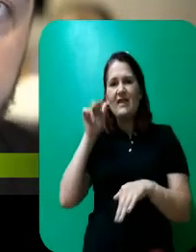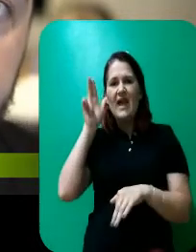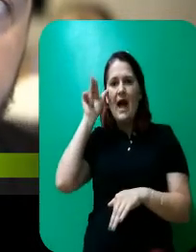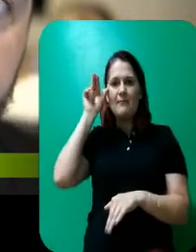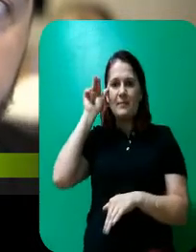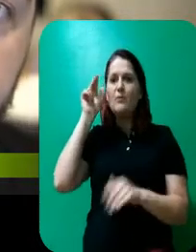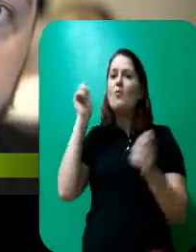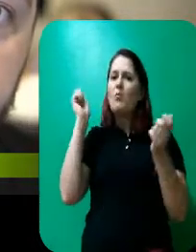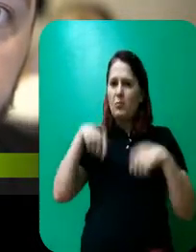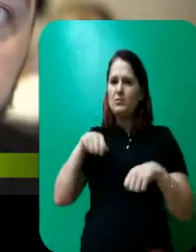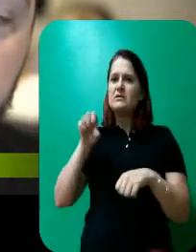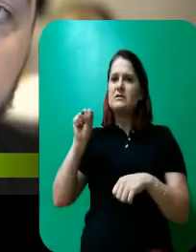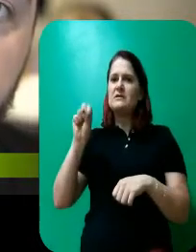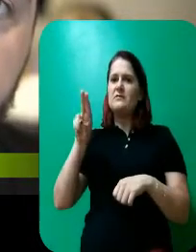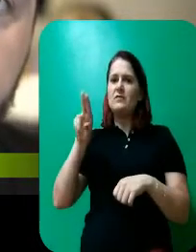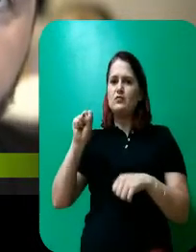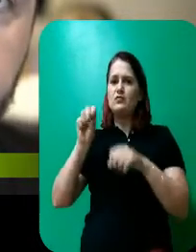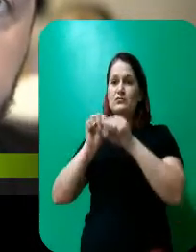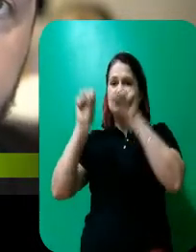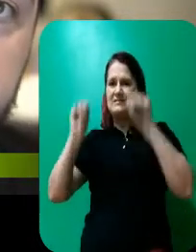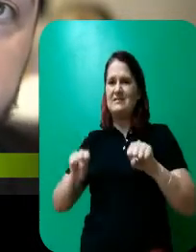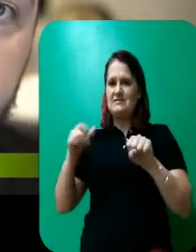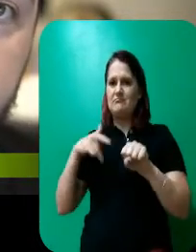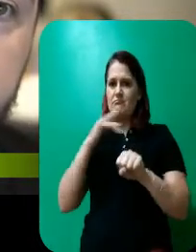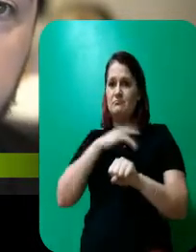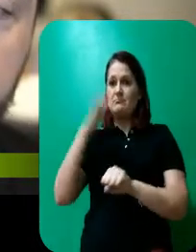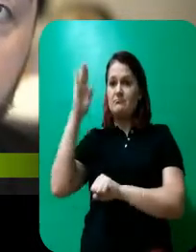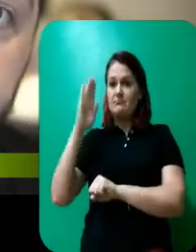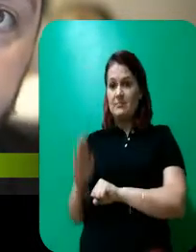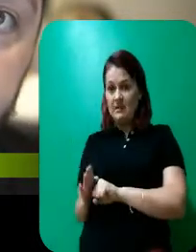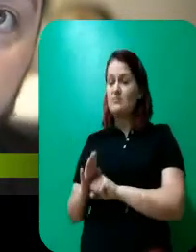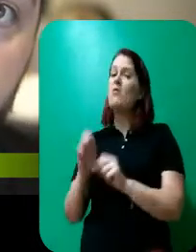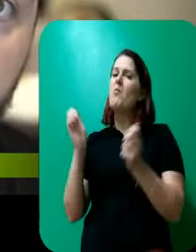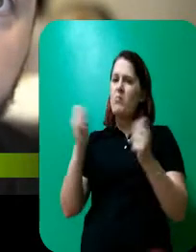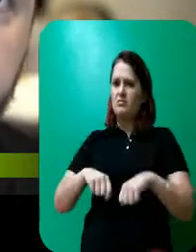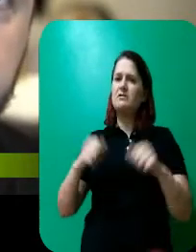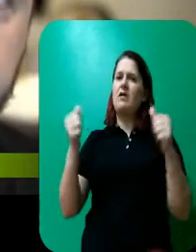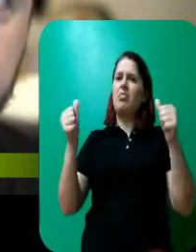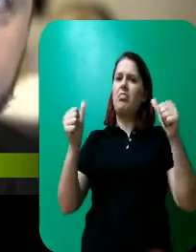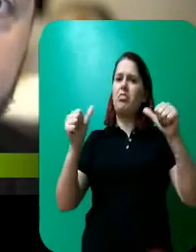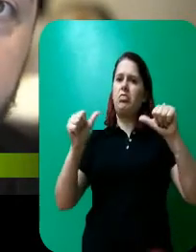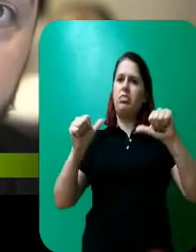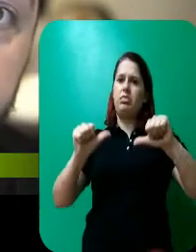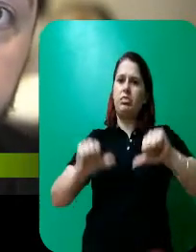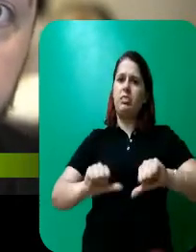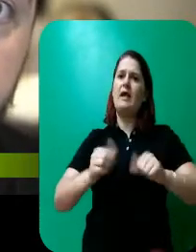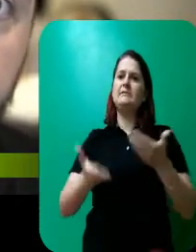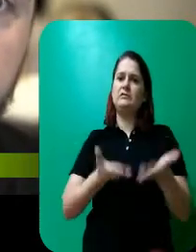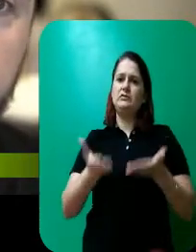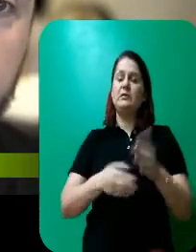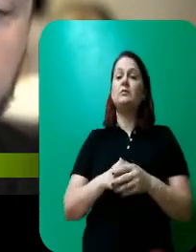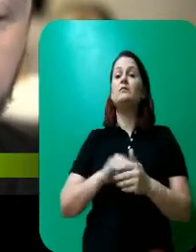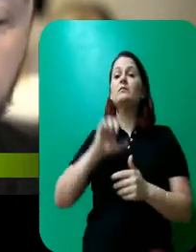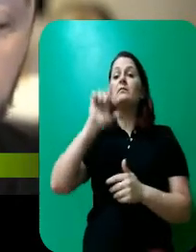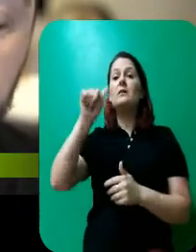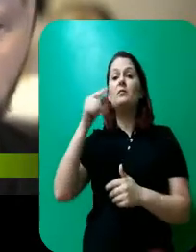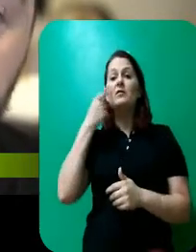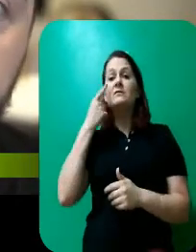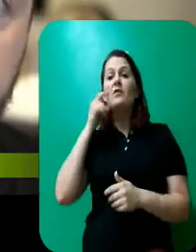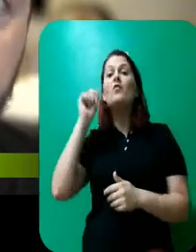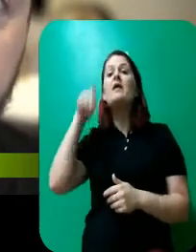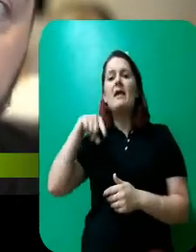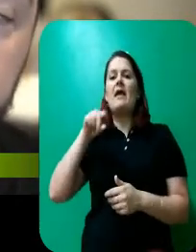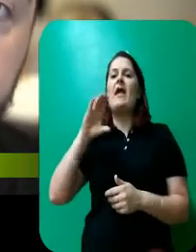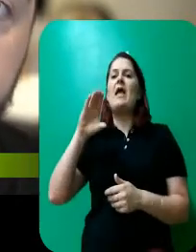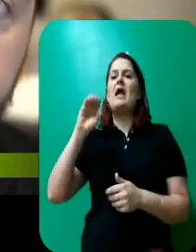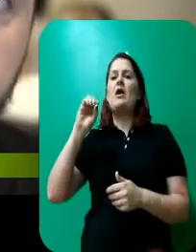frente, discutir com vocês um pouco o que é um sistema de saúde entrando em colapso, o que a gente prevê de números do coronavírus no mundo,